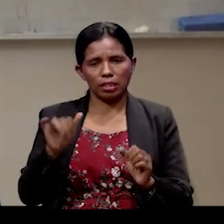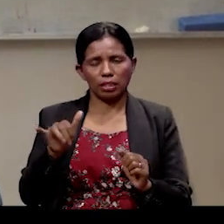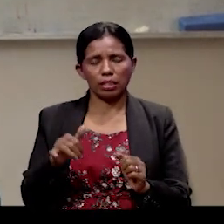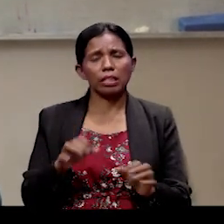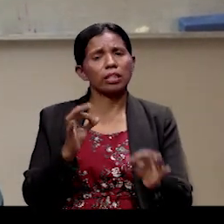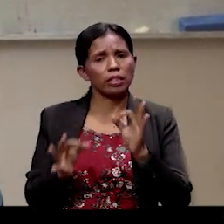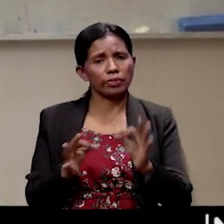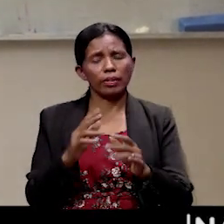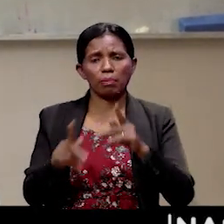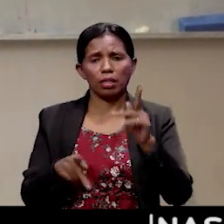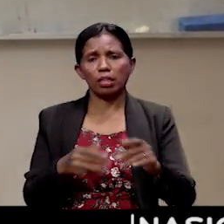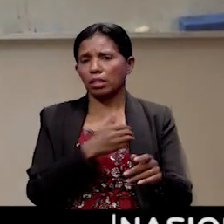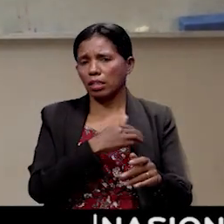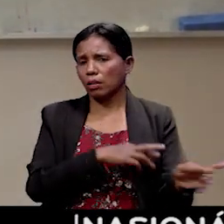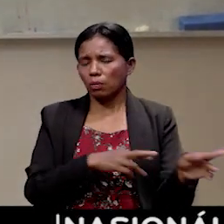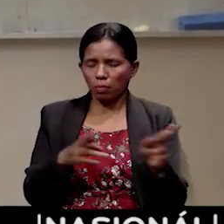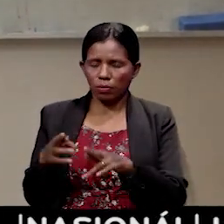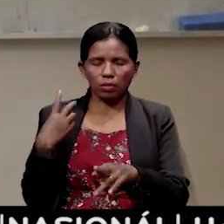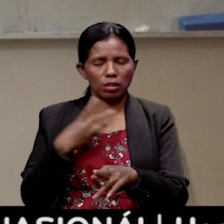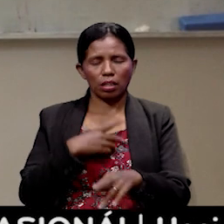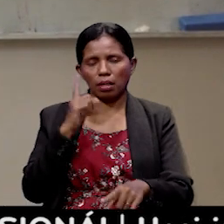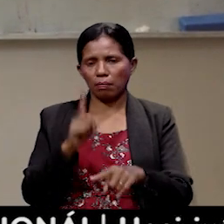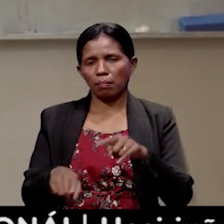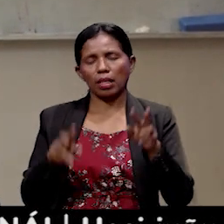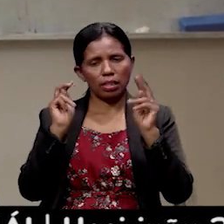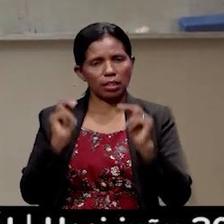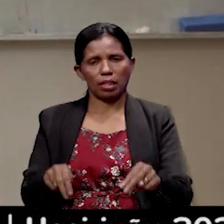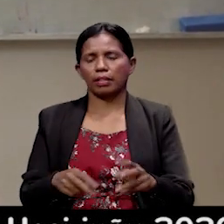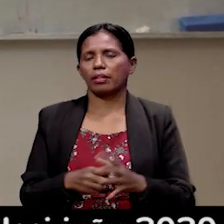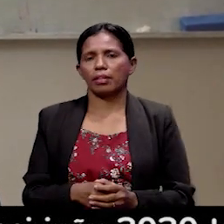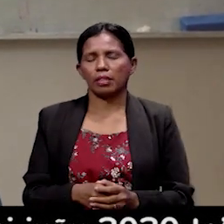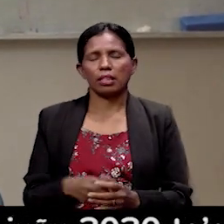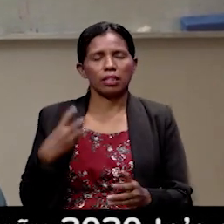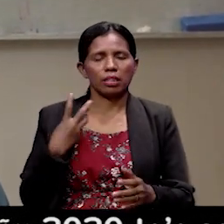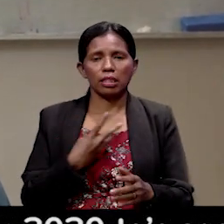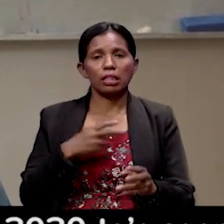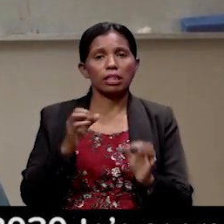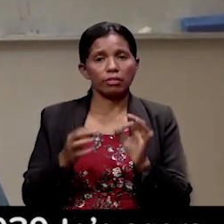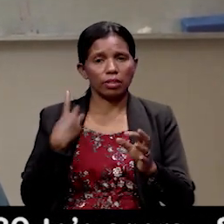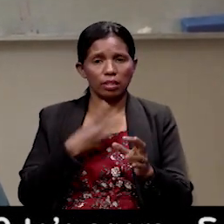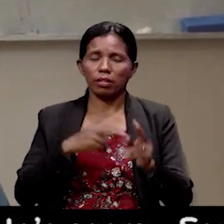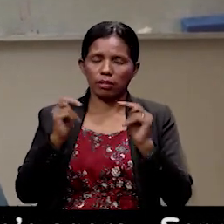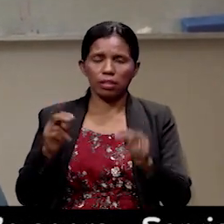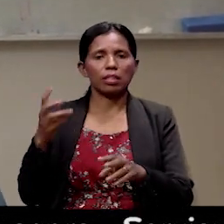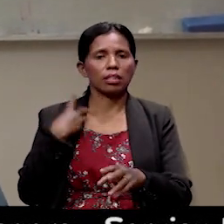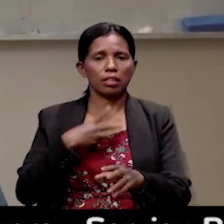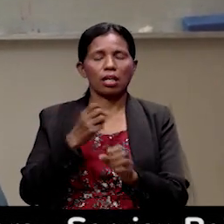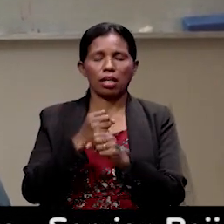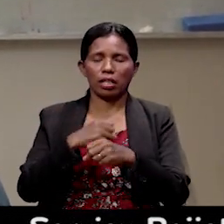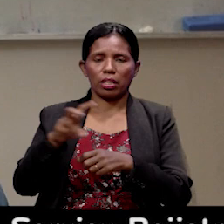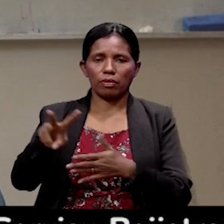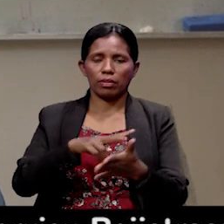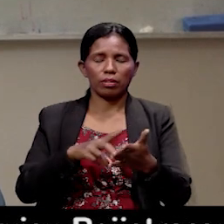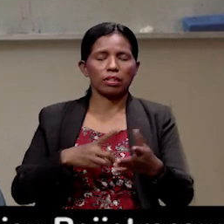dia angkat nila pronto, ita la belo briga. Ha, se briga ida ne, ita viola sa